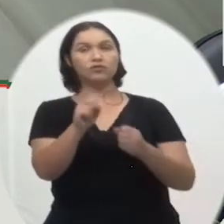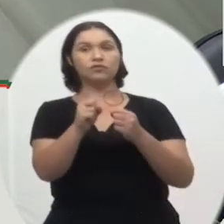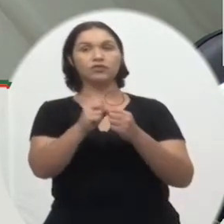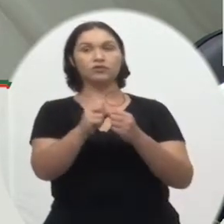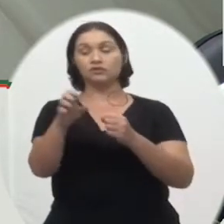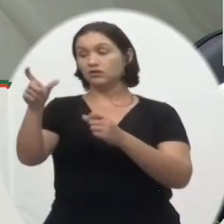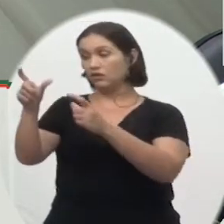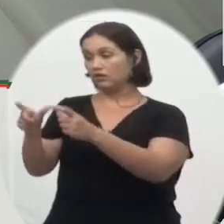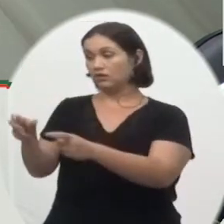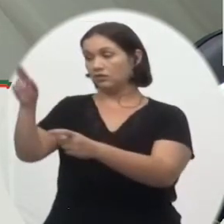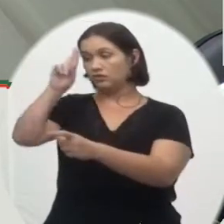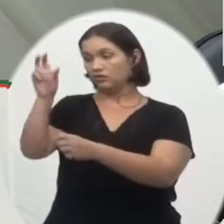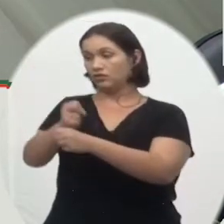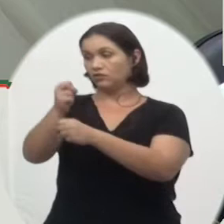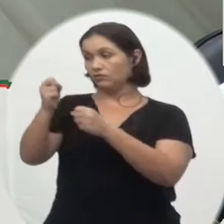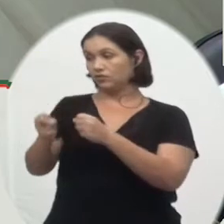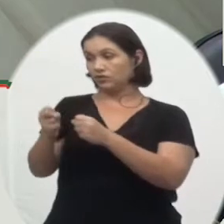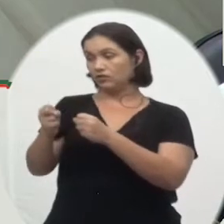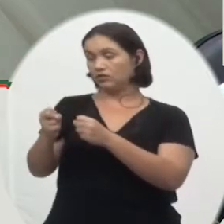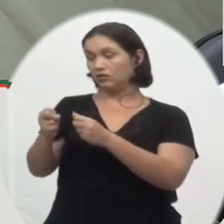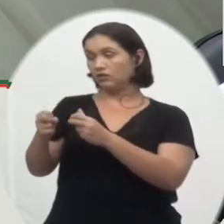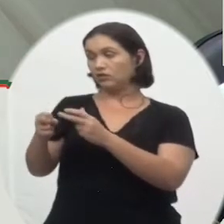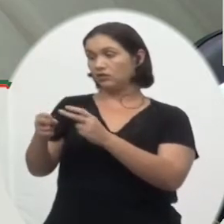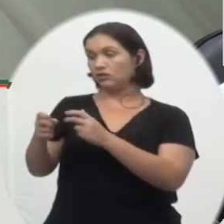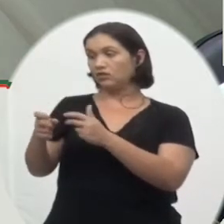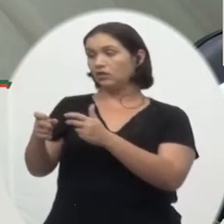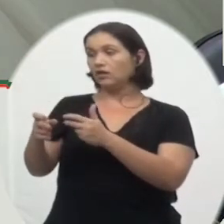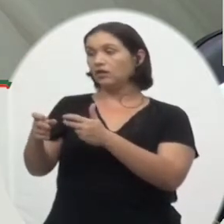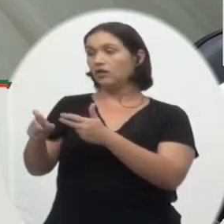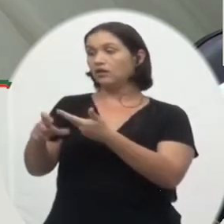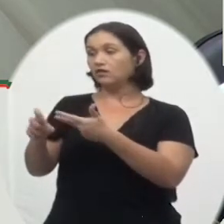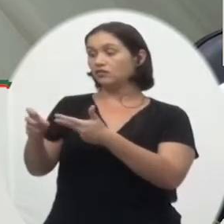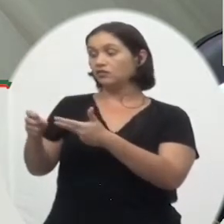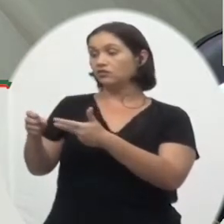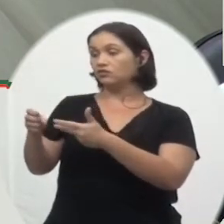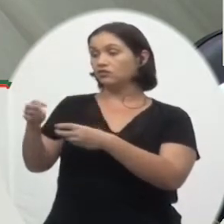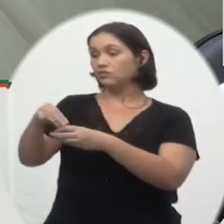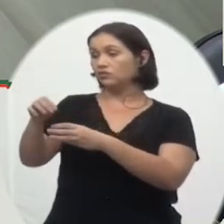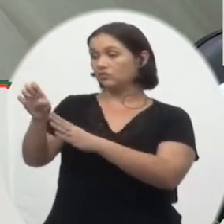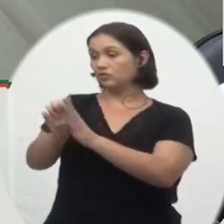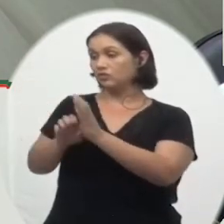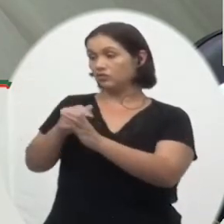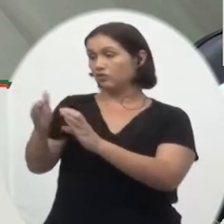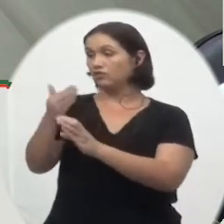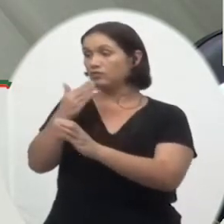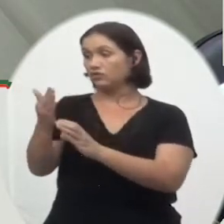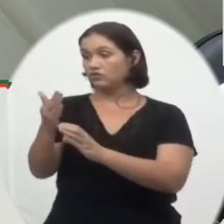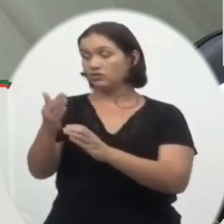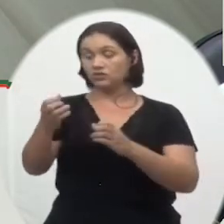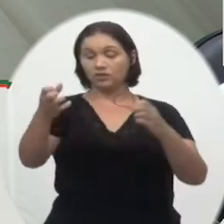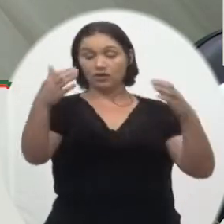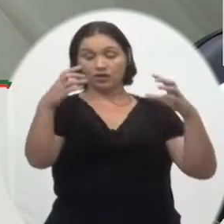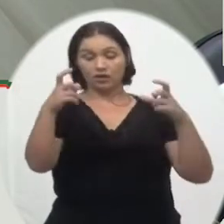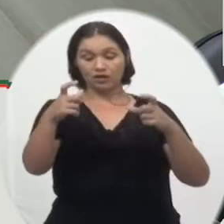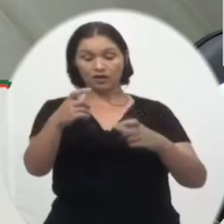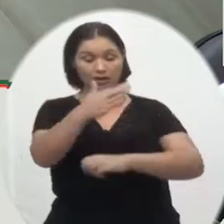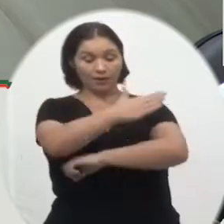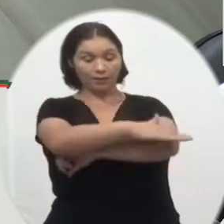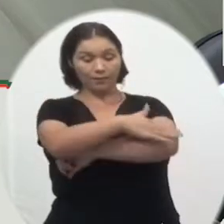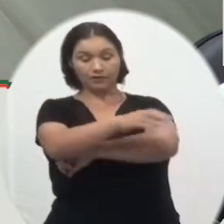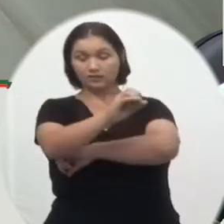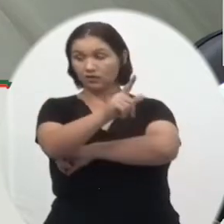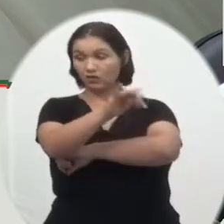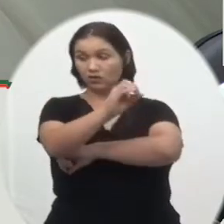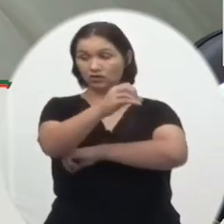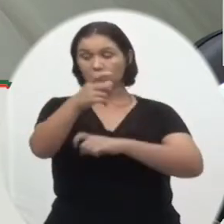do expediente ao prefeito municipal questionando se existe possibilidade de substituição dos equipamentos quebrados da academia da Praça João Olivo, distrito